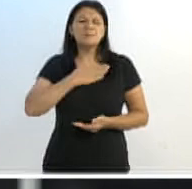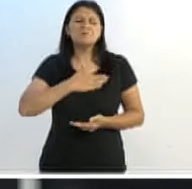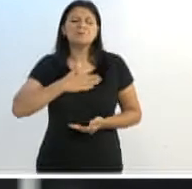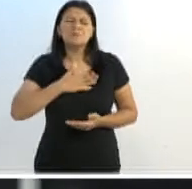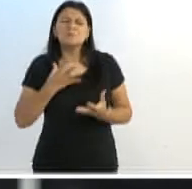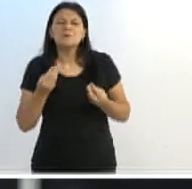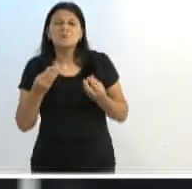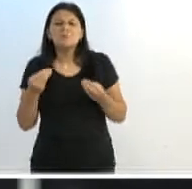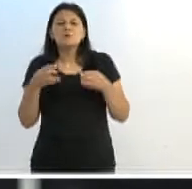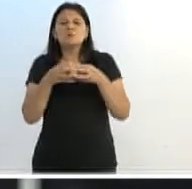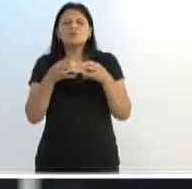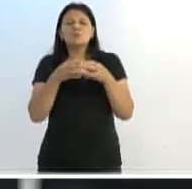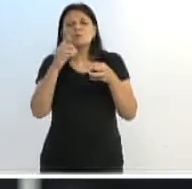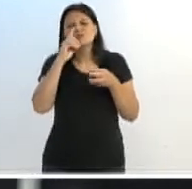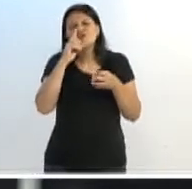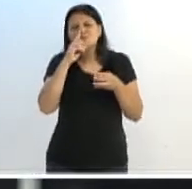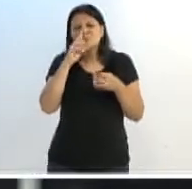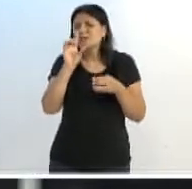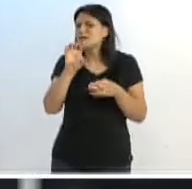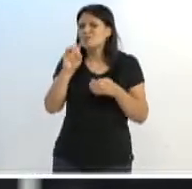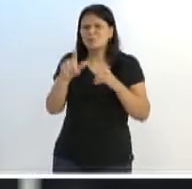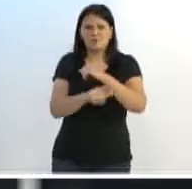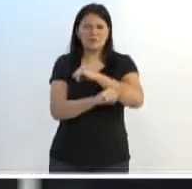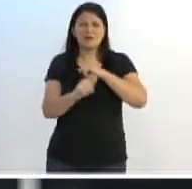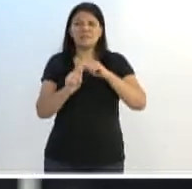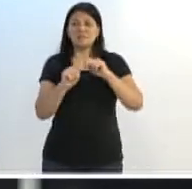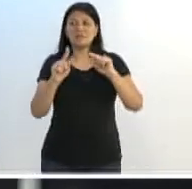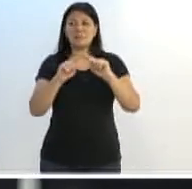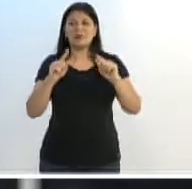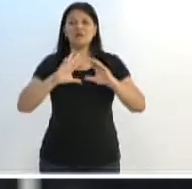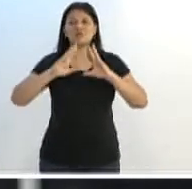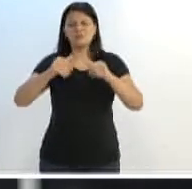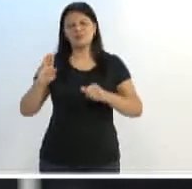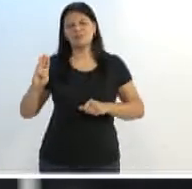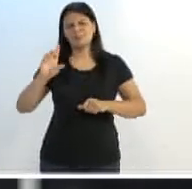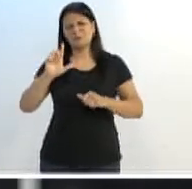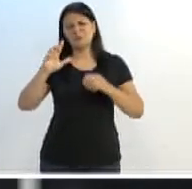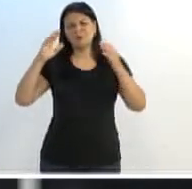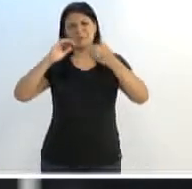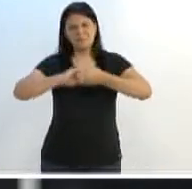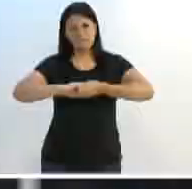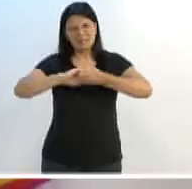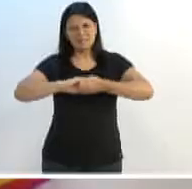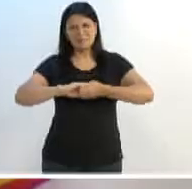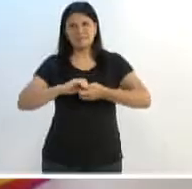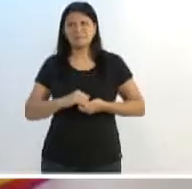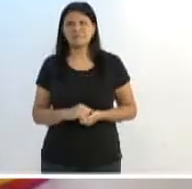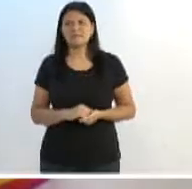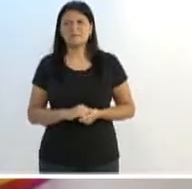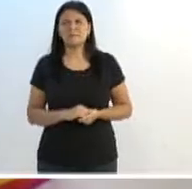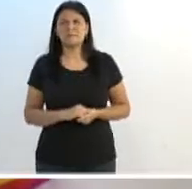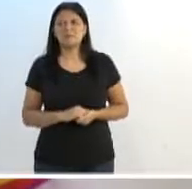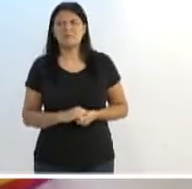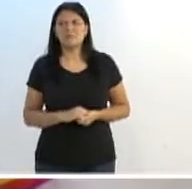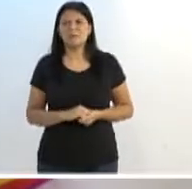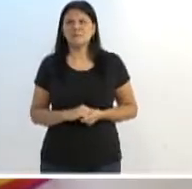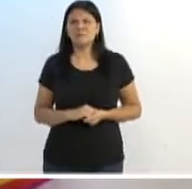clubes de mães, não só do Garcia, e sim de toda a Blumenau. Parabéns pelo tema. Obrigado, vereador